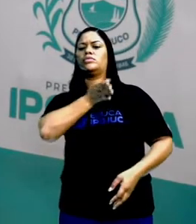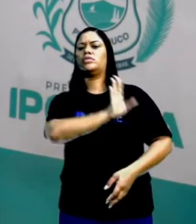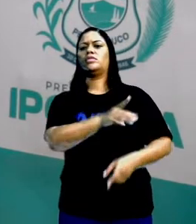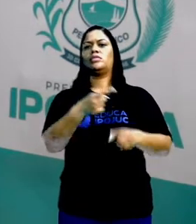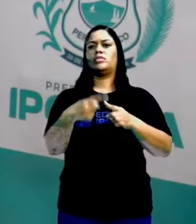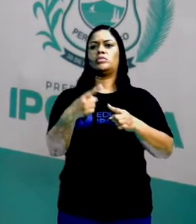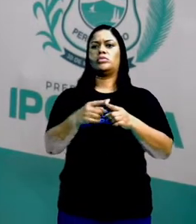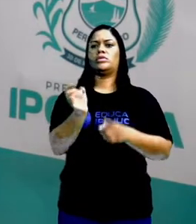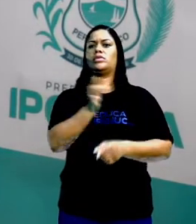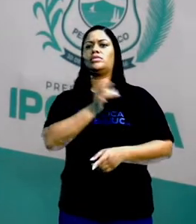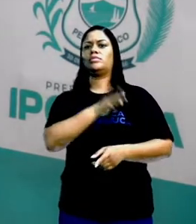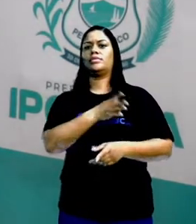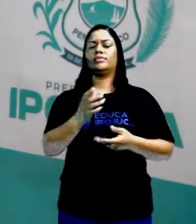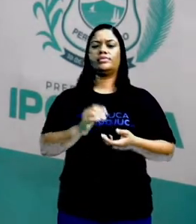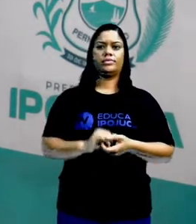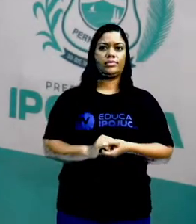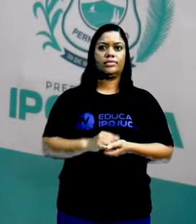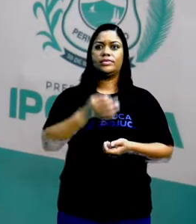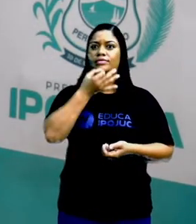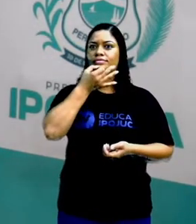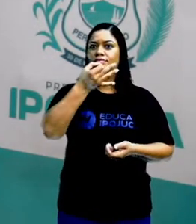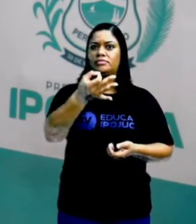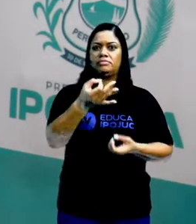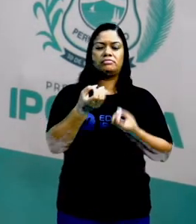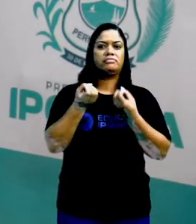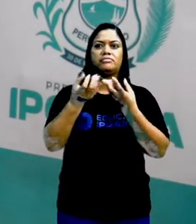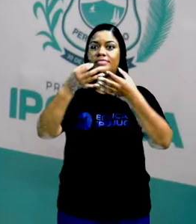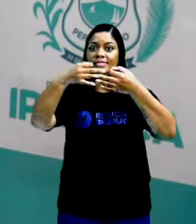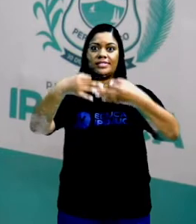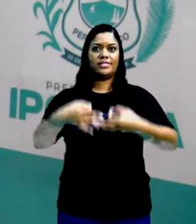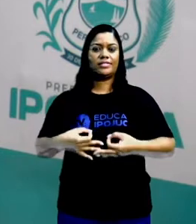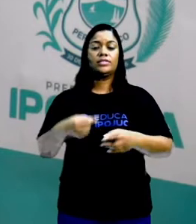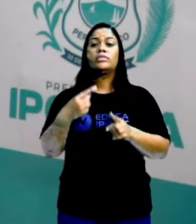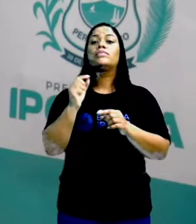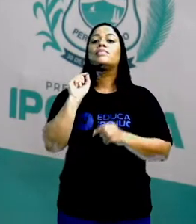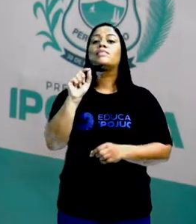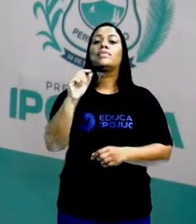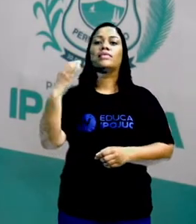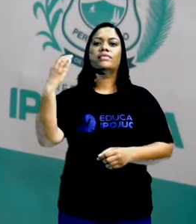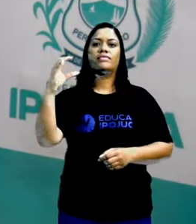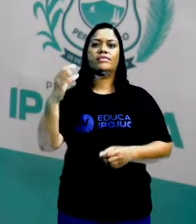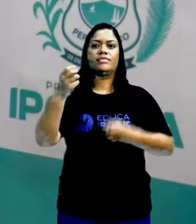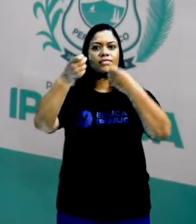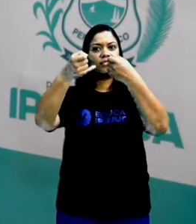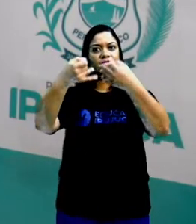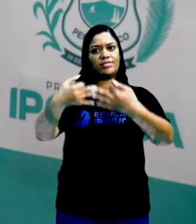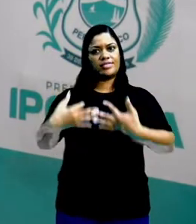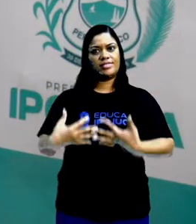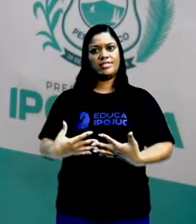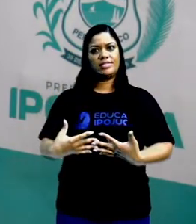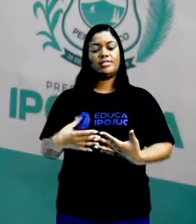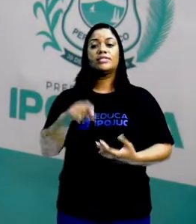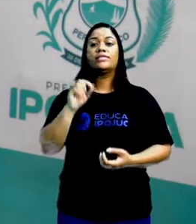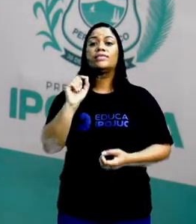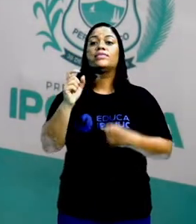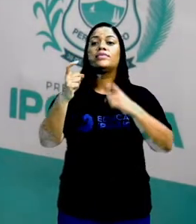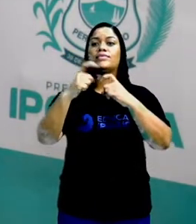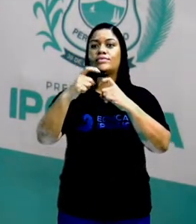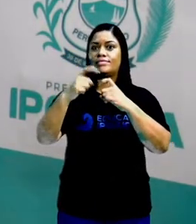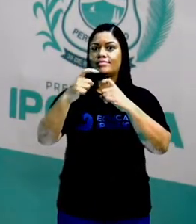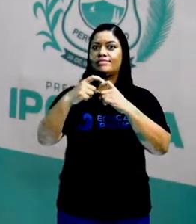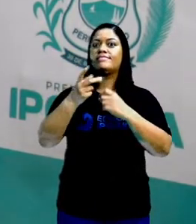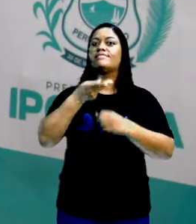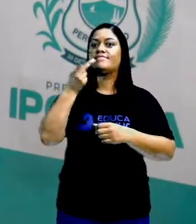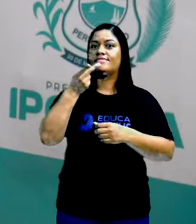tomar porque tenho medo? Isso não é um argumento sólido. O que é que os cientistas dizem sobre a vacina? O que é que os